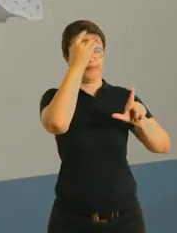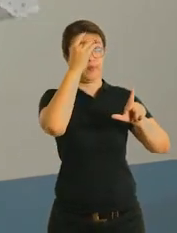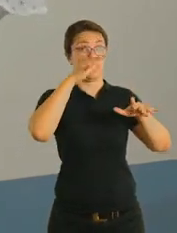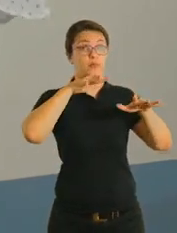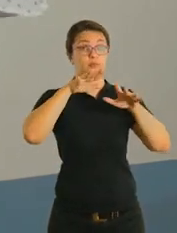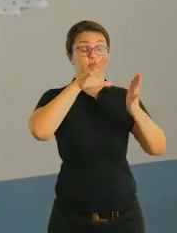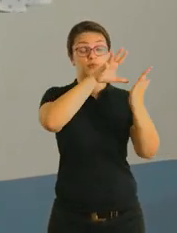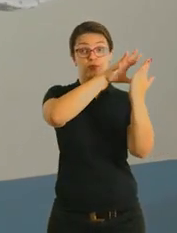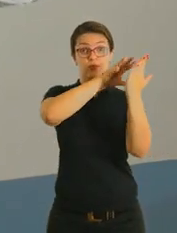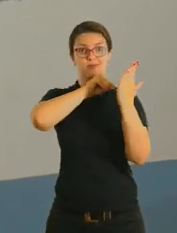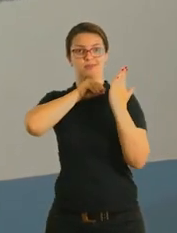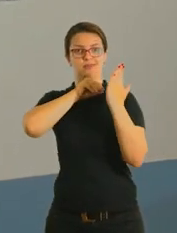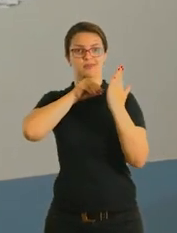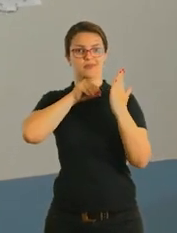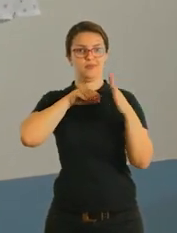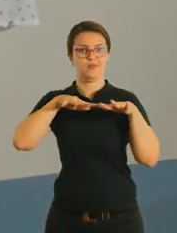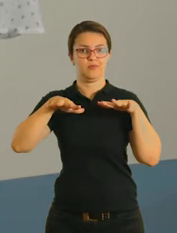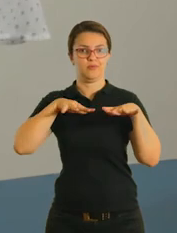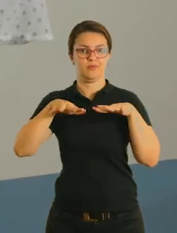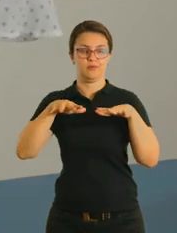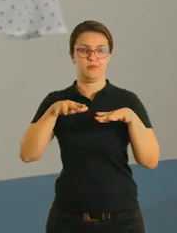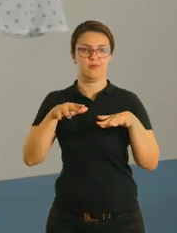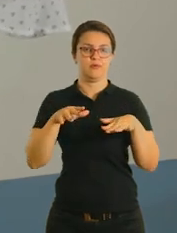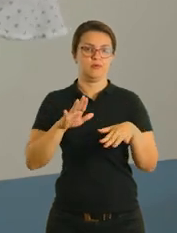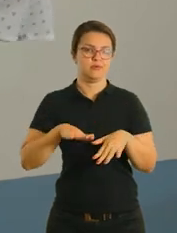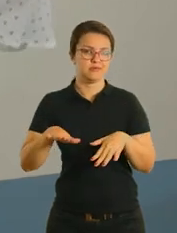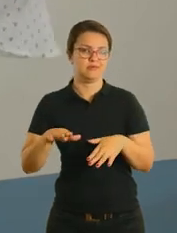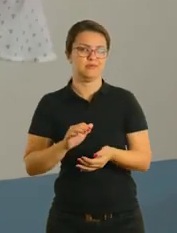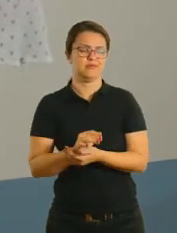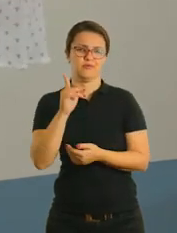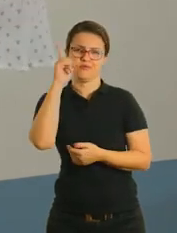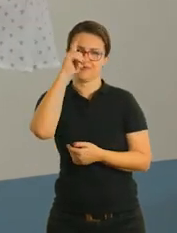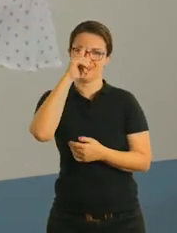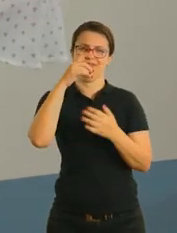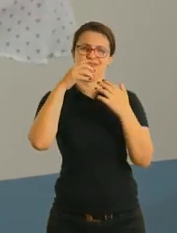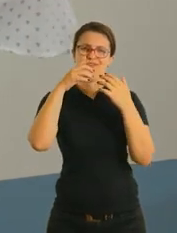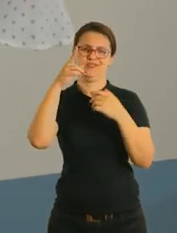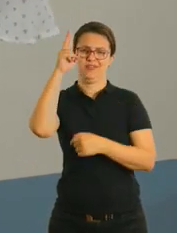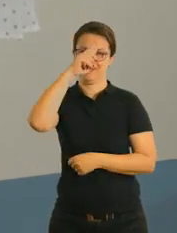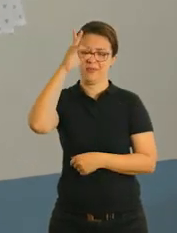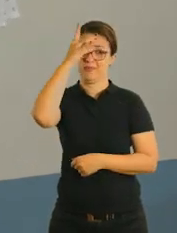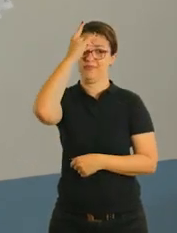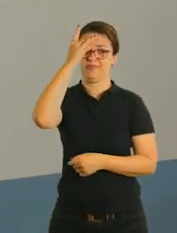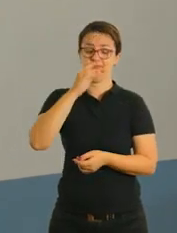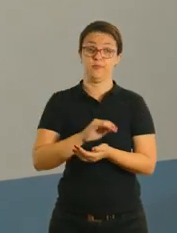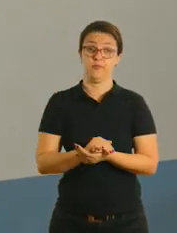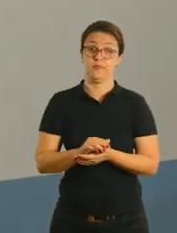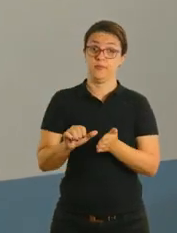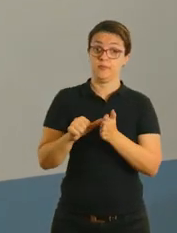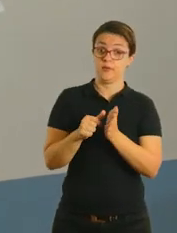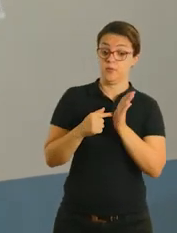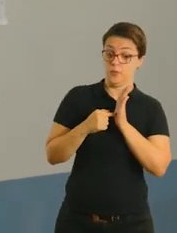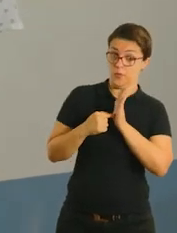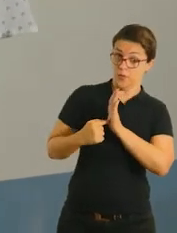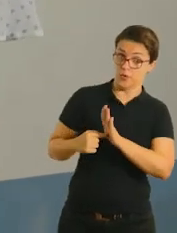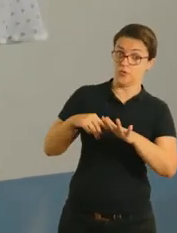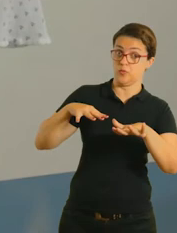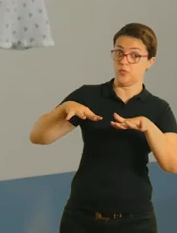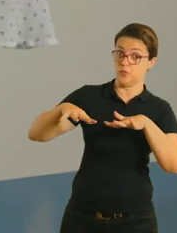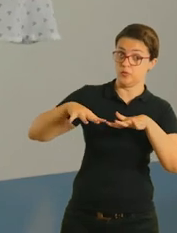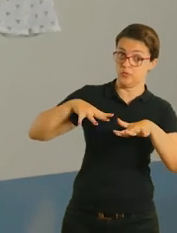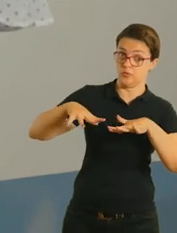Nossas crianças podem ter dificuldades na memorização. Então qual é a nossa sugestão? Que vocês mostrem cada um